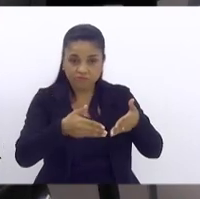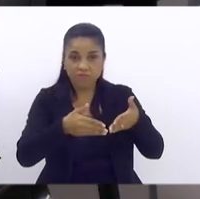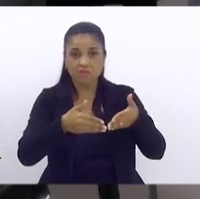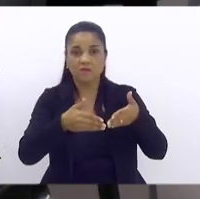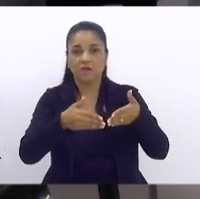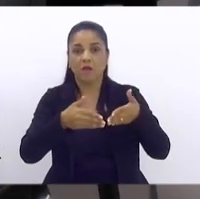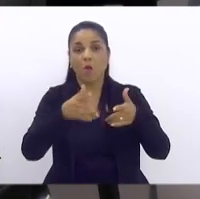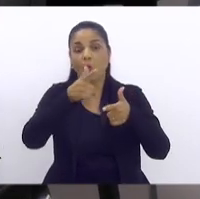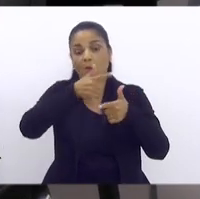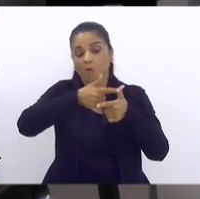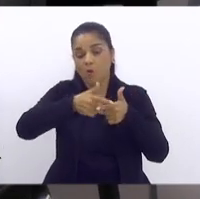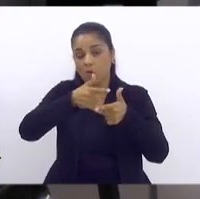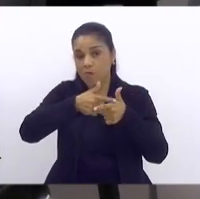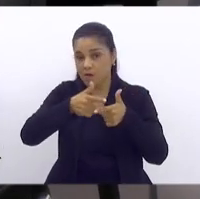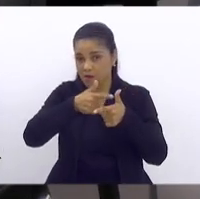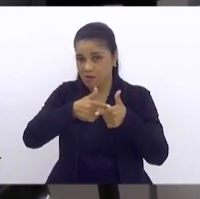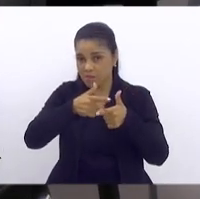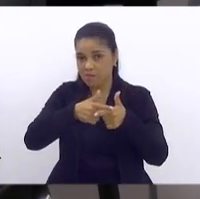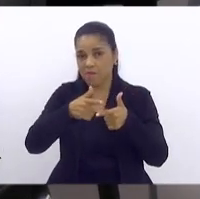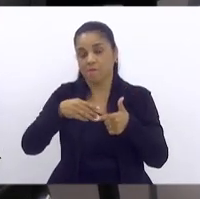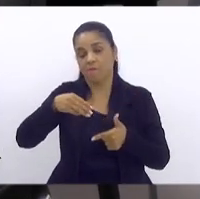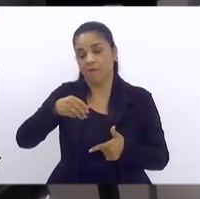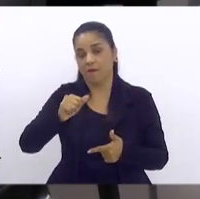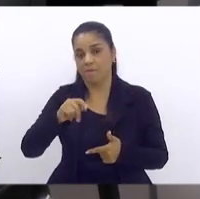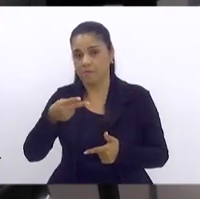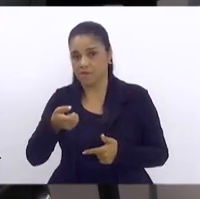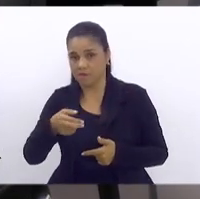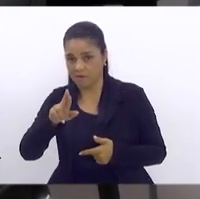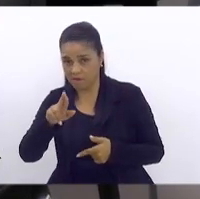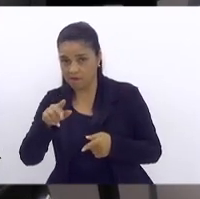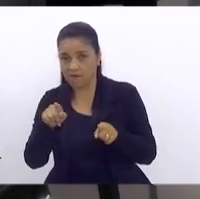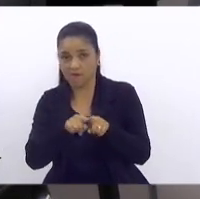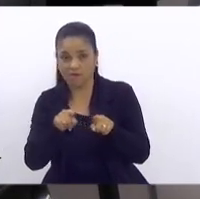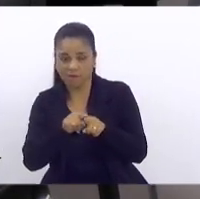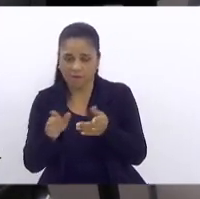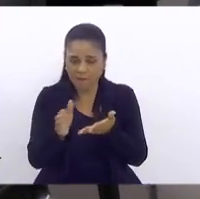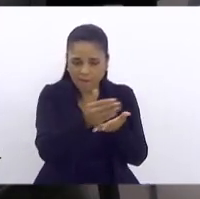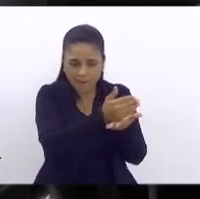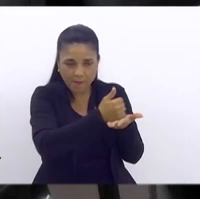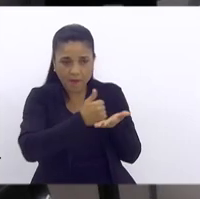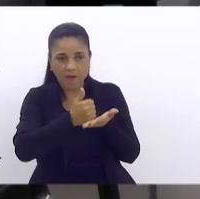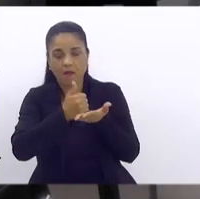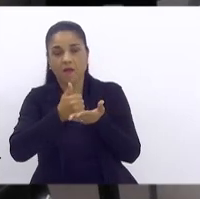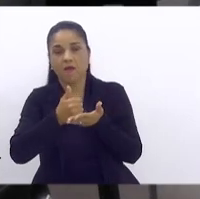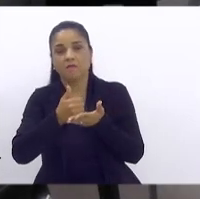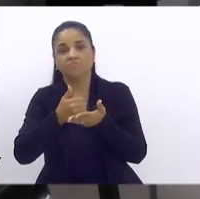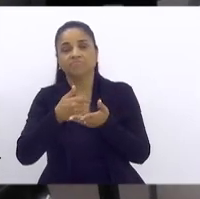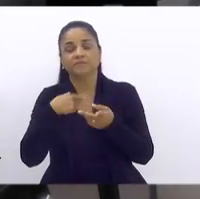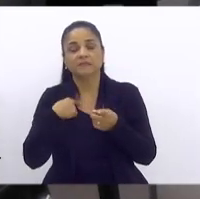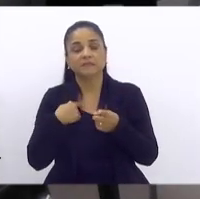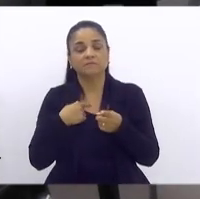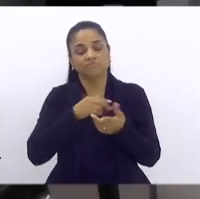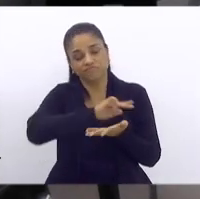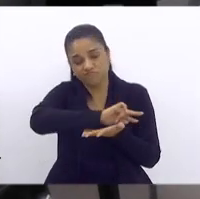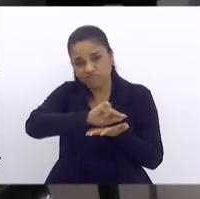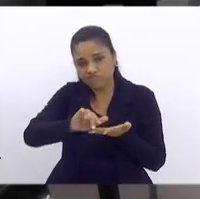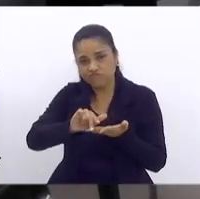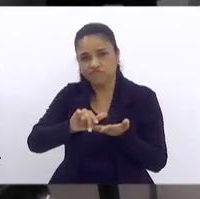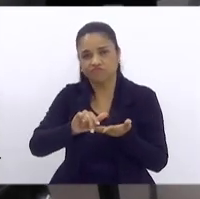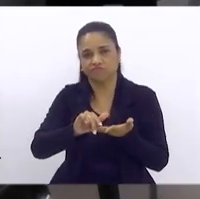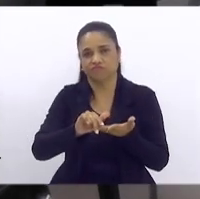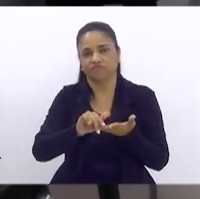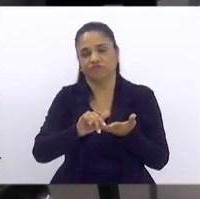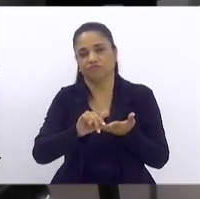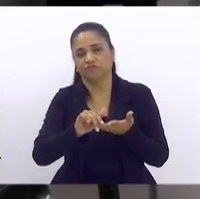ao problema, né? Então, a gente tentou mapear e caracterizar o problema de diferentes formas. Então, a gente não olhou tanto para essa parte